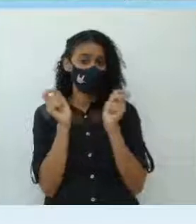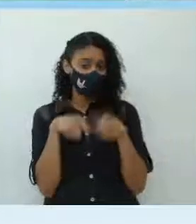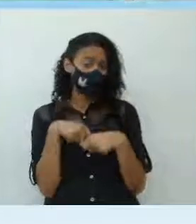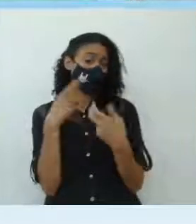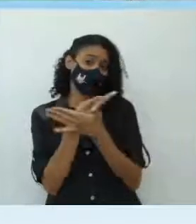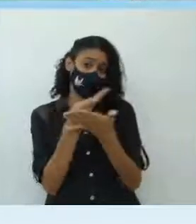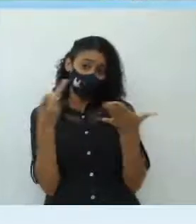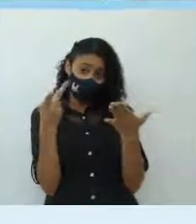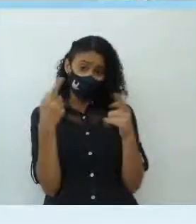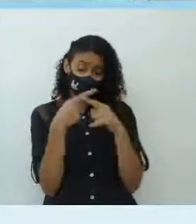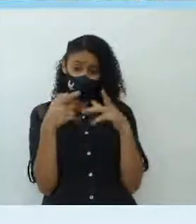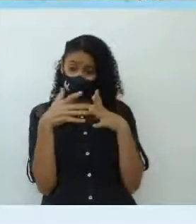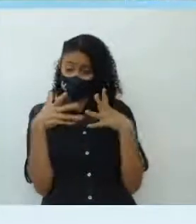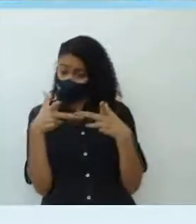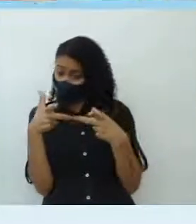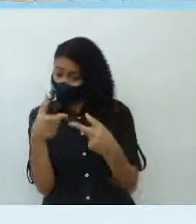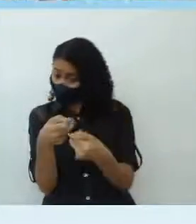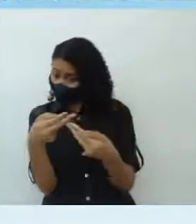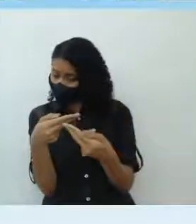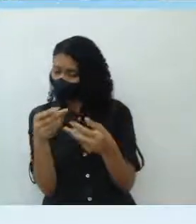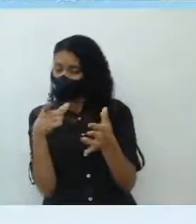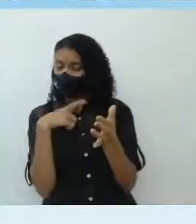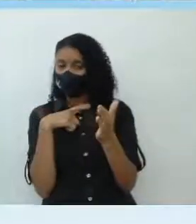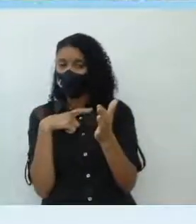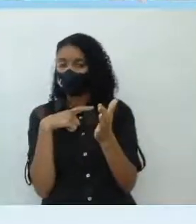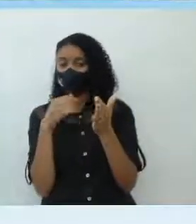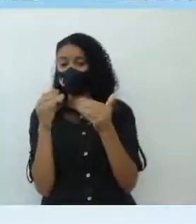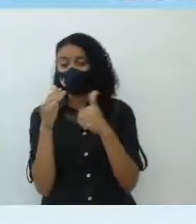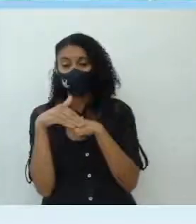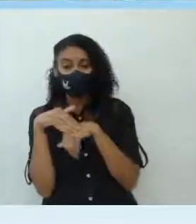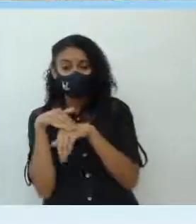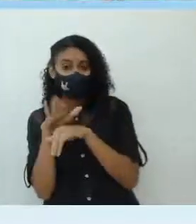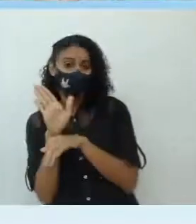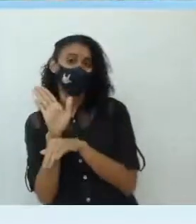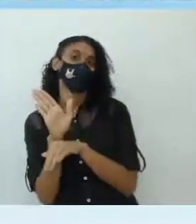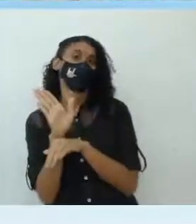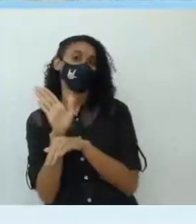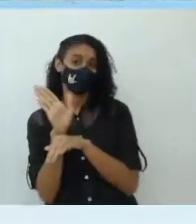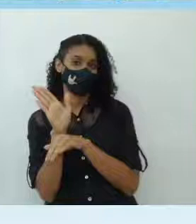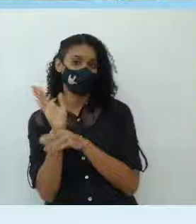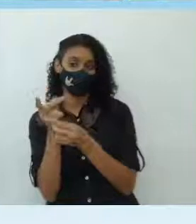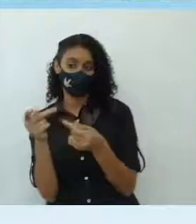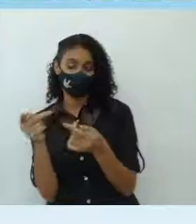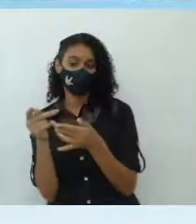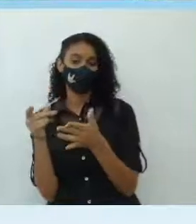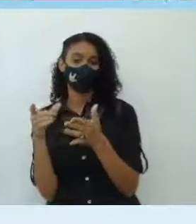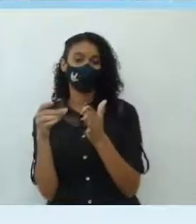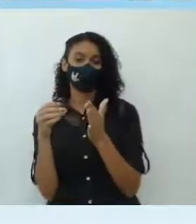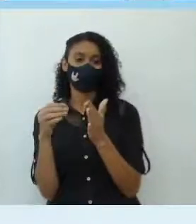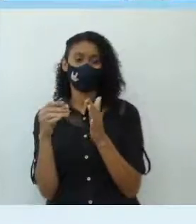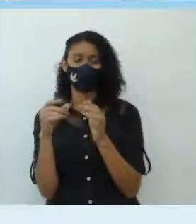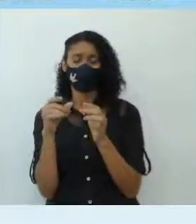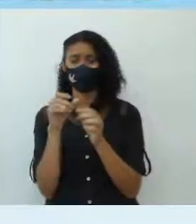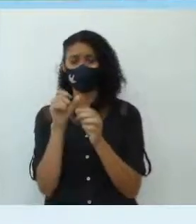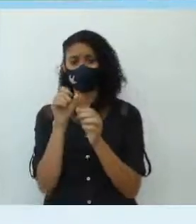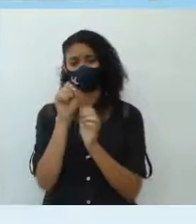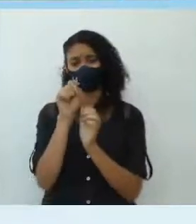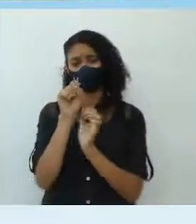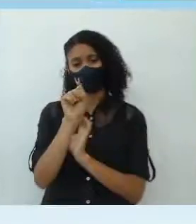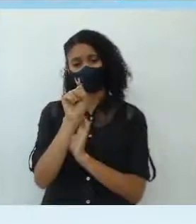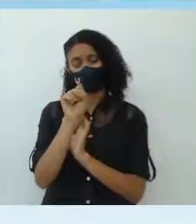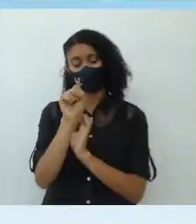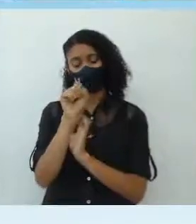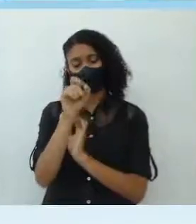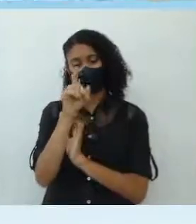porém parte dos reagentes acaba sobrando. E aí eu estou desperdiçando material, eu estou desperdiçando substâncias